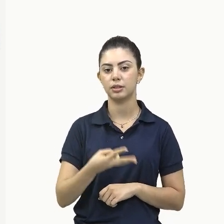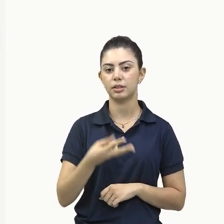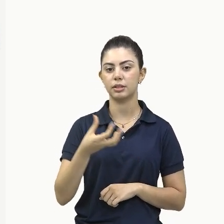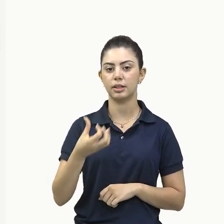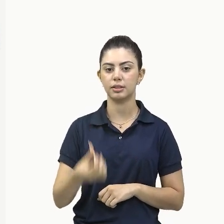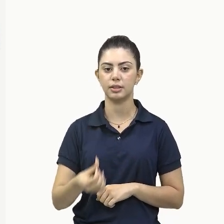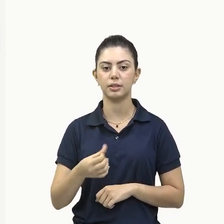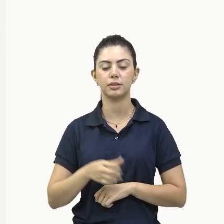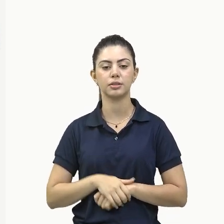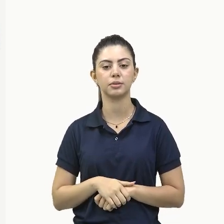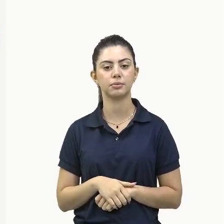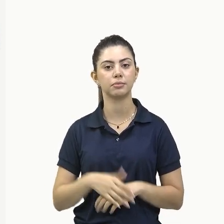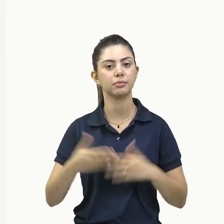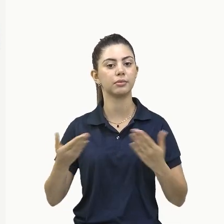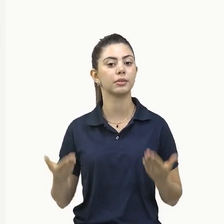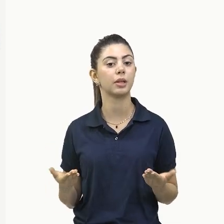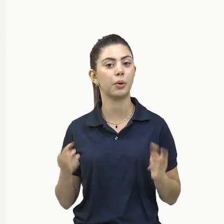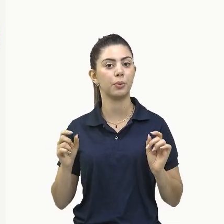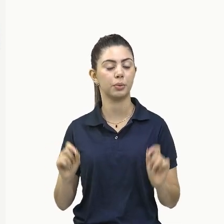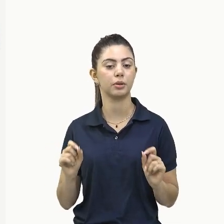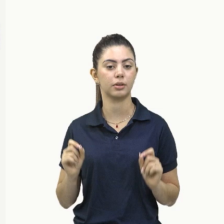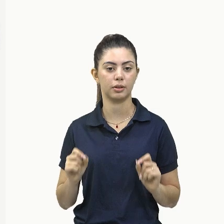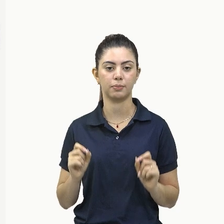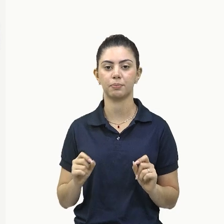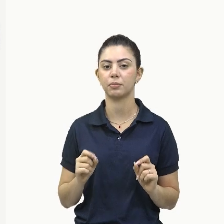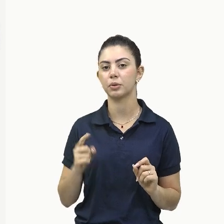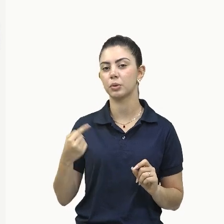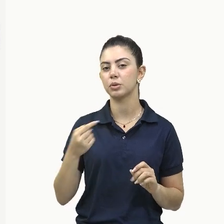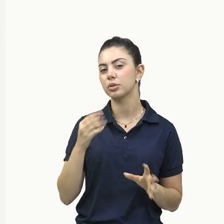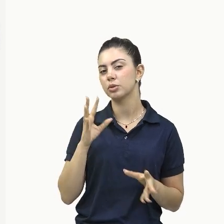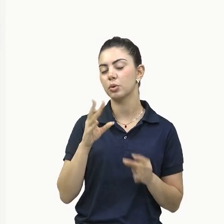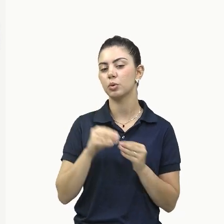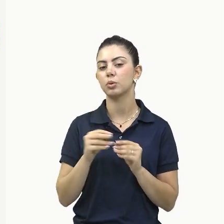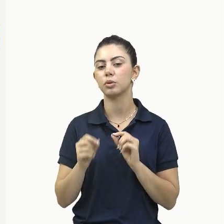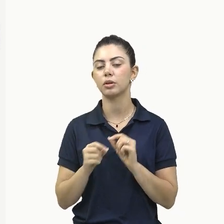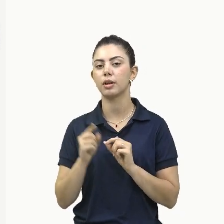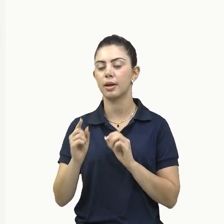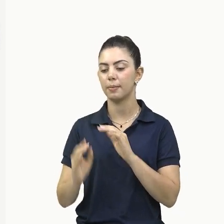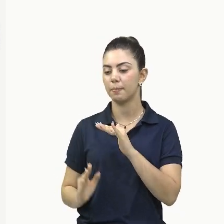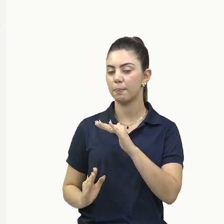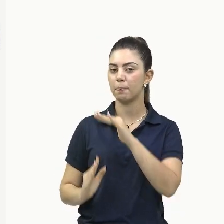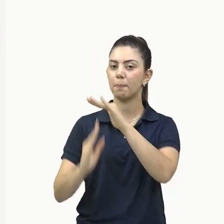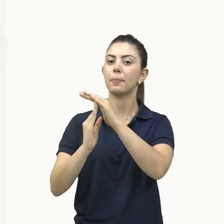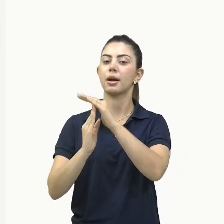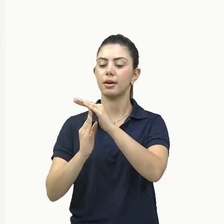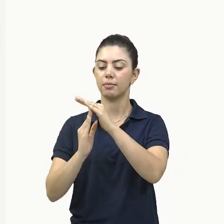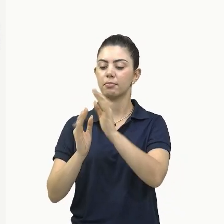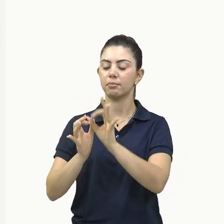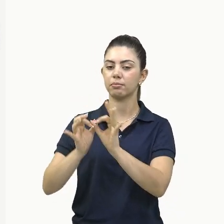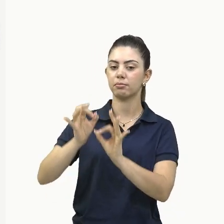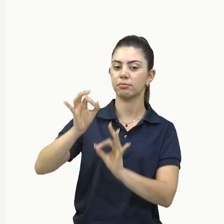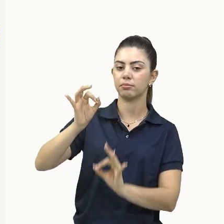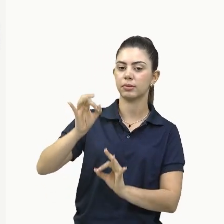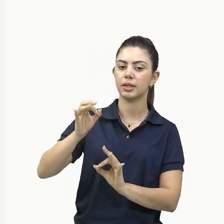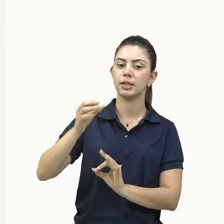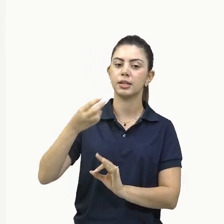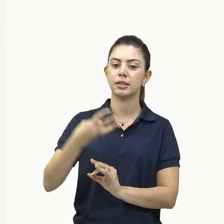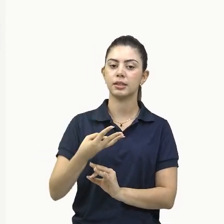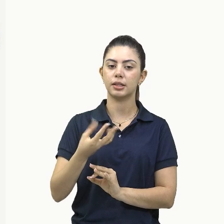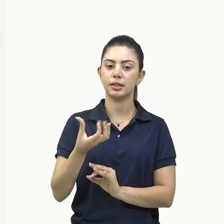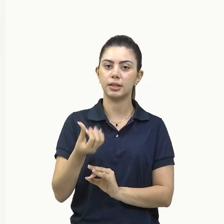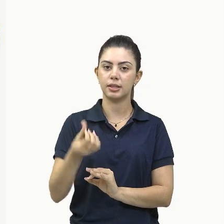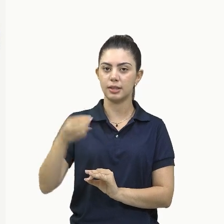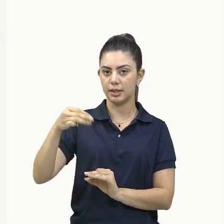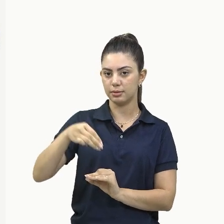seja, portanto, a altura máxima que o objeto vai atingir nesse fenômeno é de quanto?